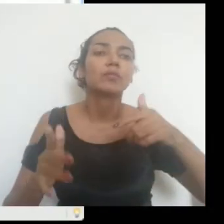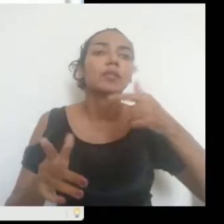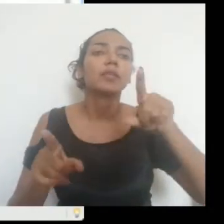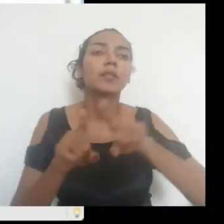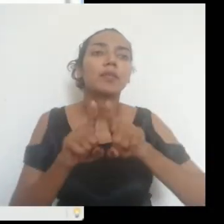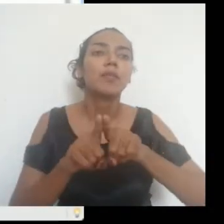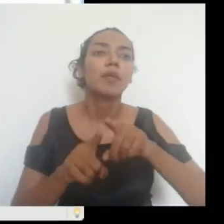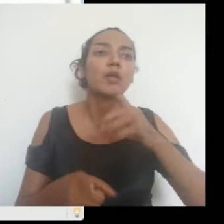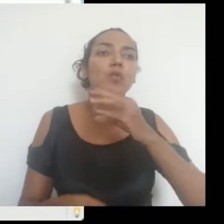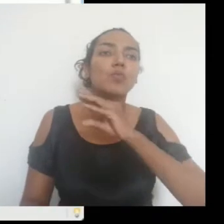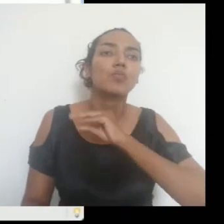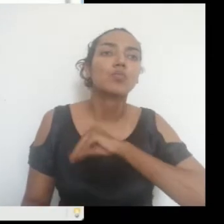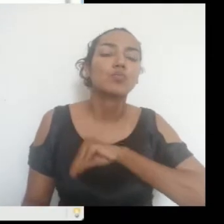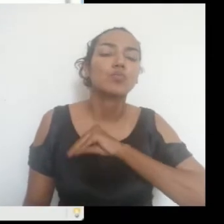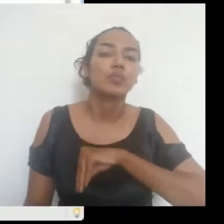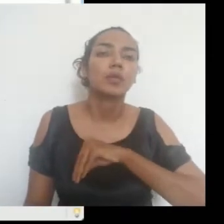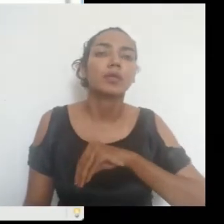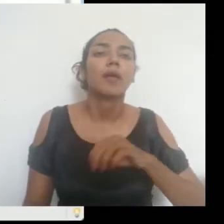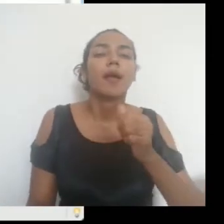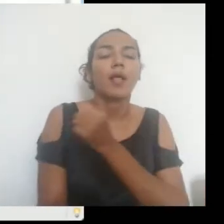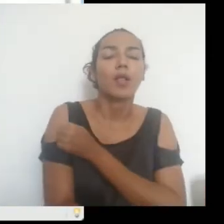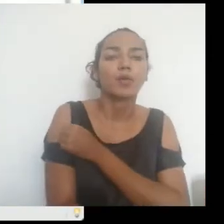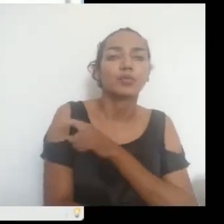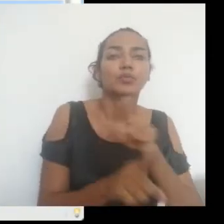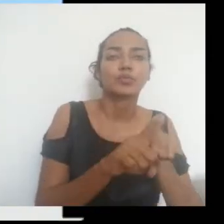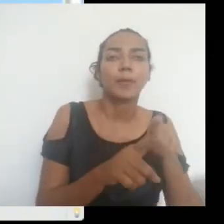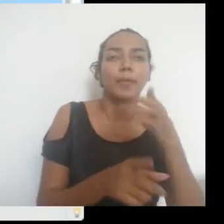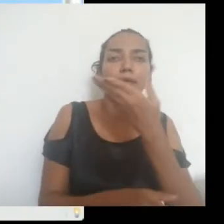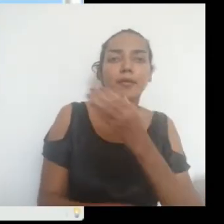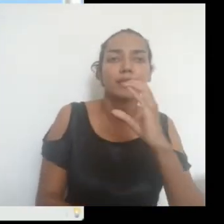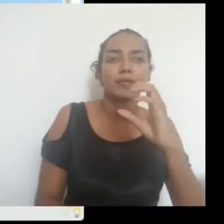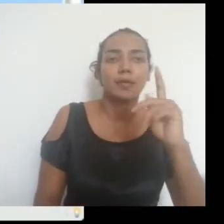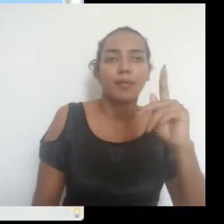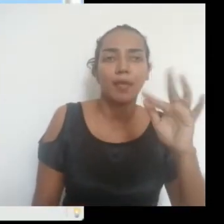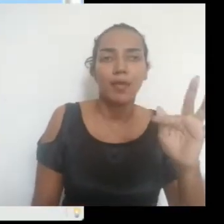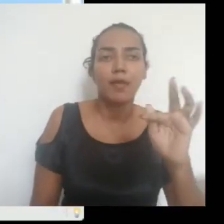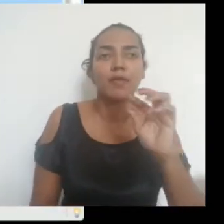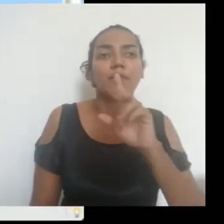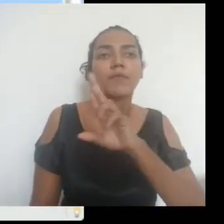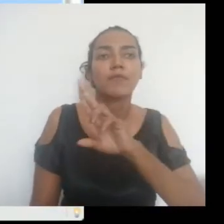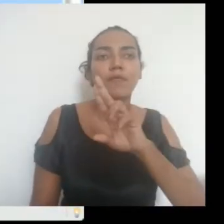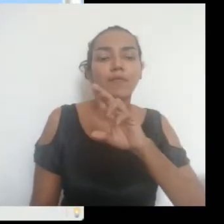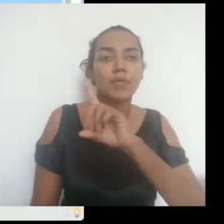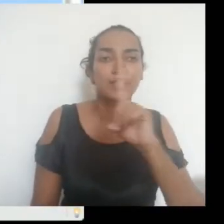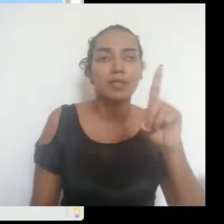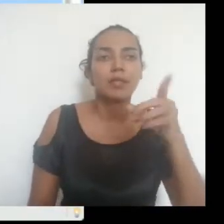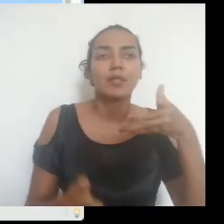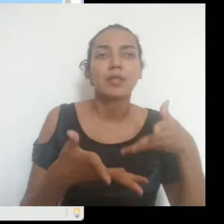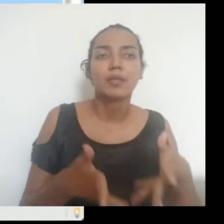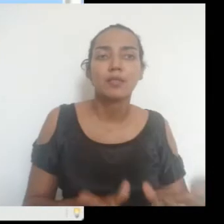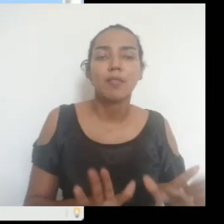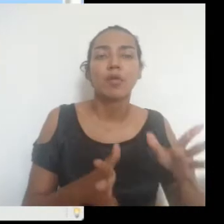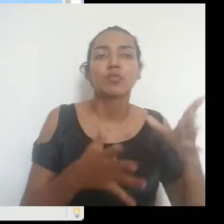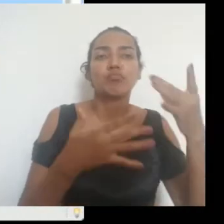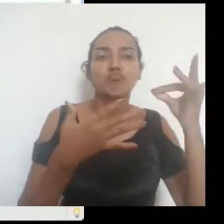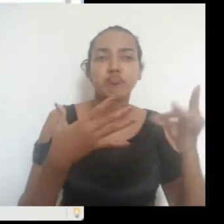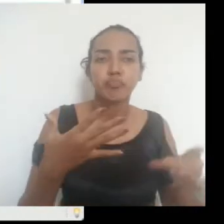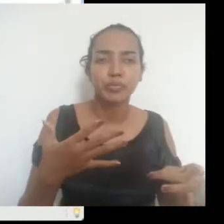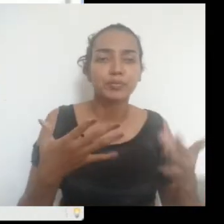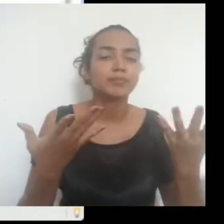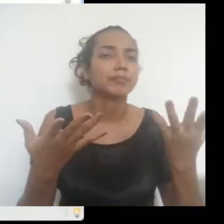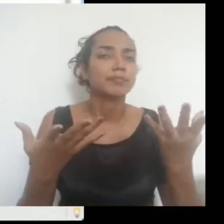aluno. CPF, nome, data de nascimento e os atributos daquele aluno. Nada diferente do que a gente já